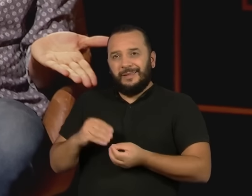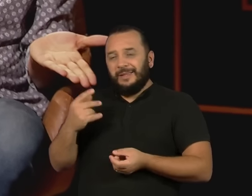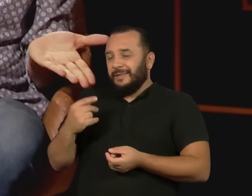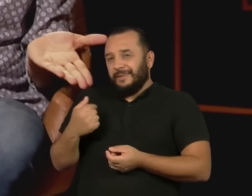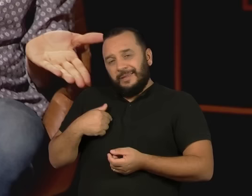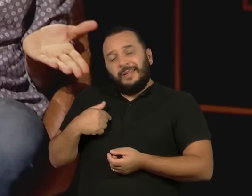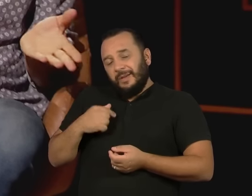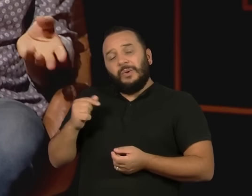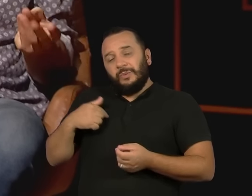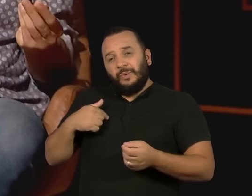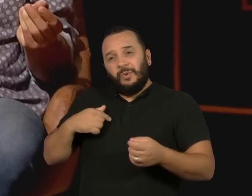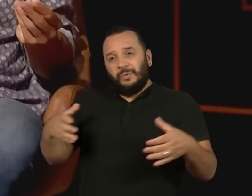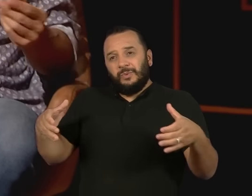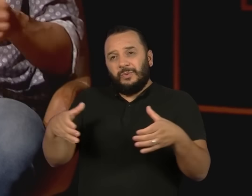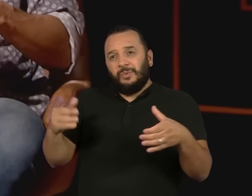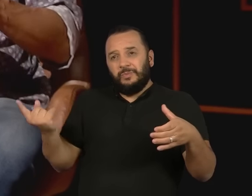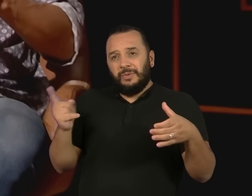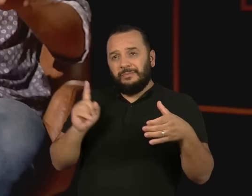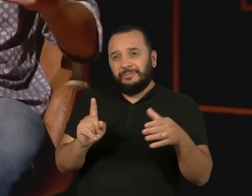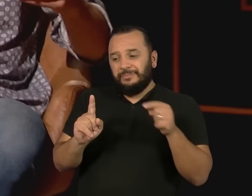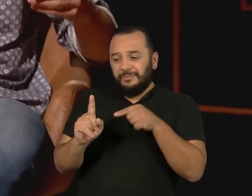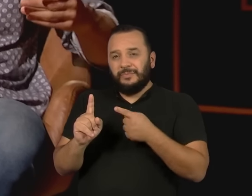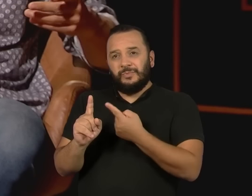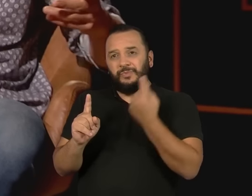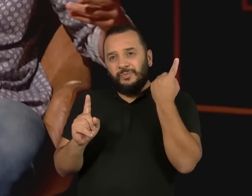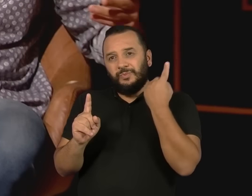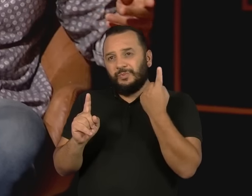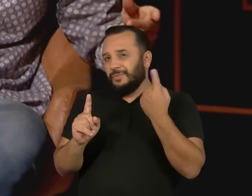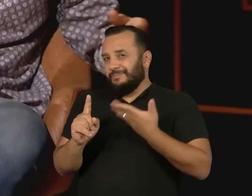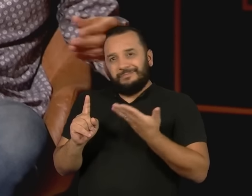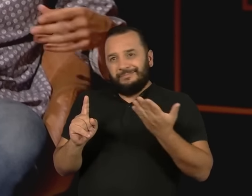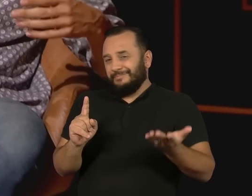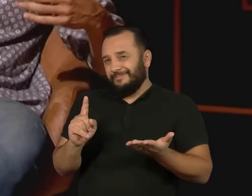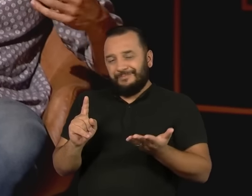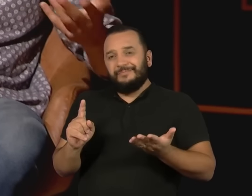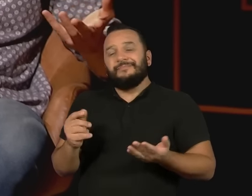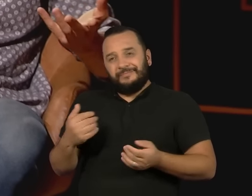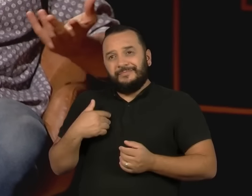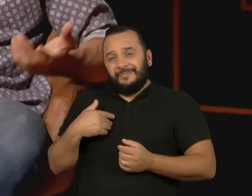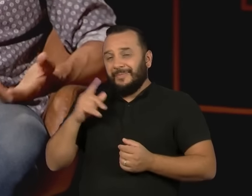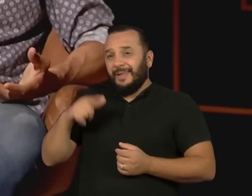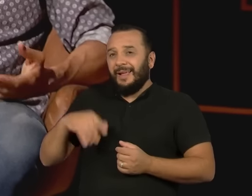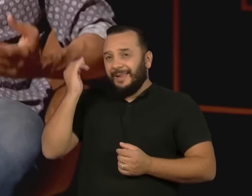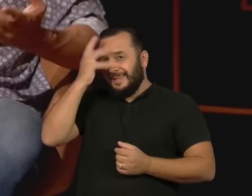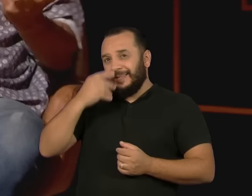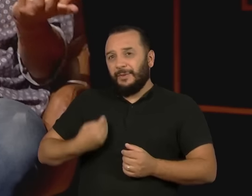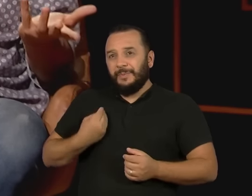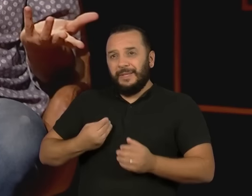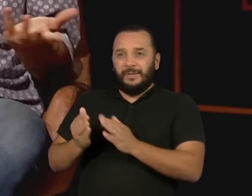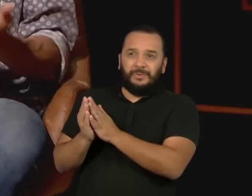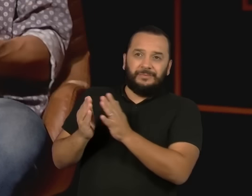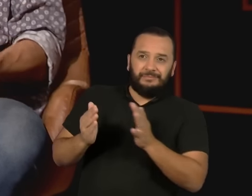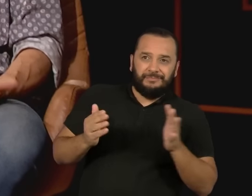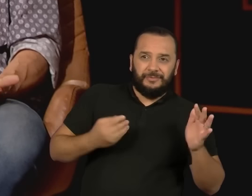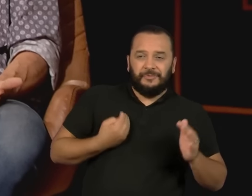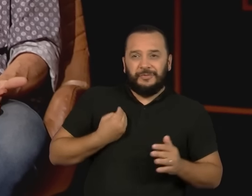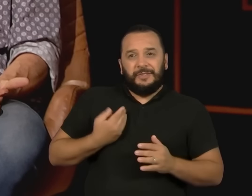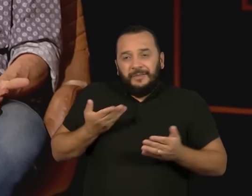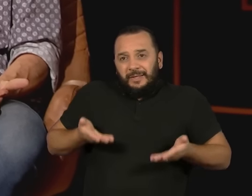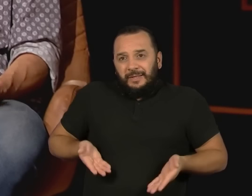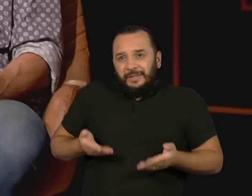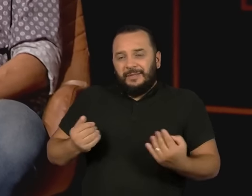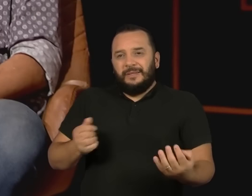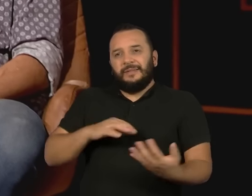figurante, né? A beleza da gente ser uma poeira galáctica que vai passar por aqui, mas que é lindo, né? E quando a gente entender isso, eu acredito,